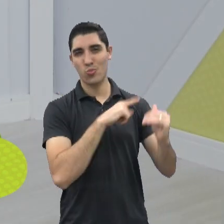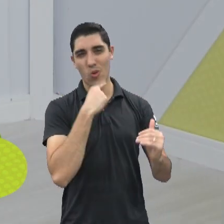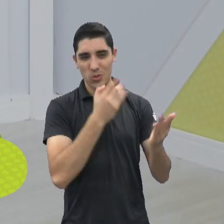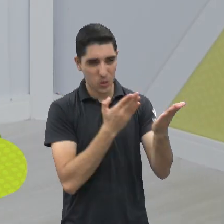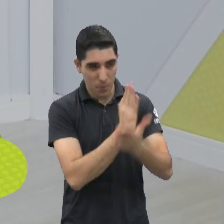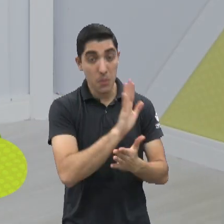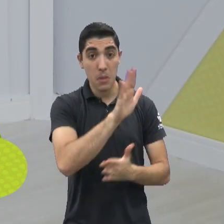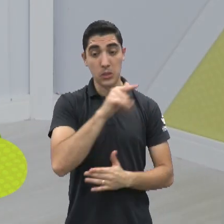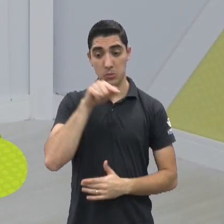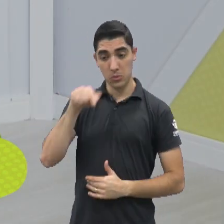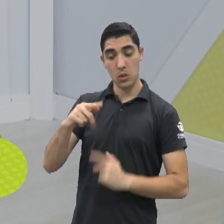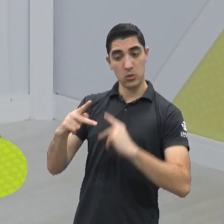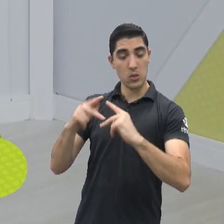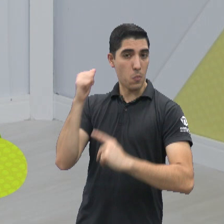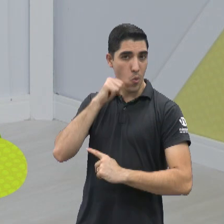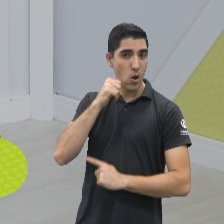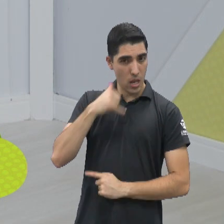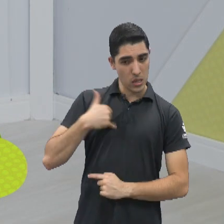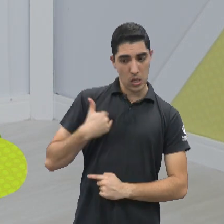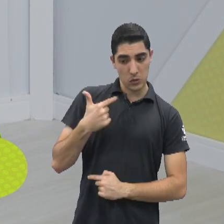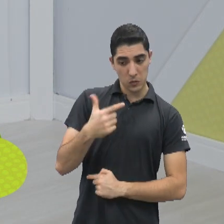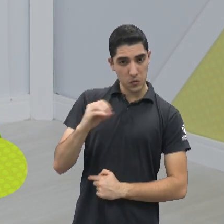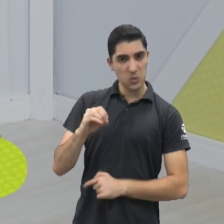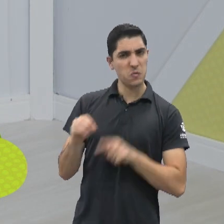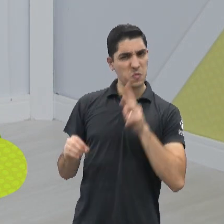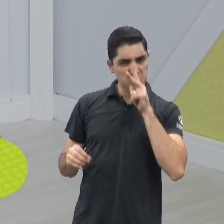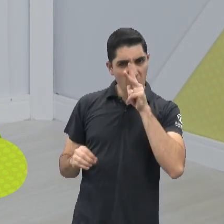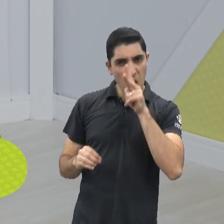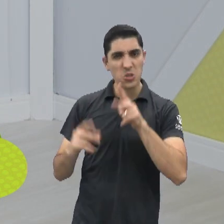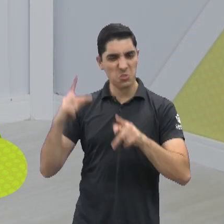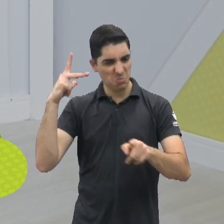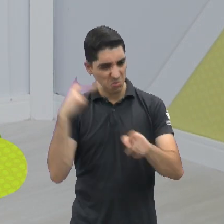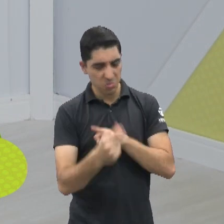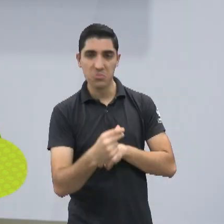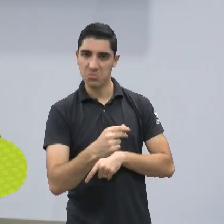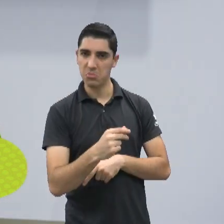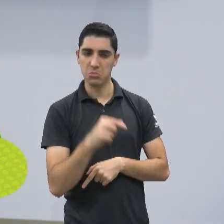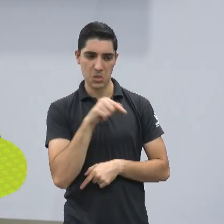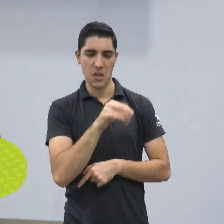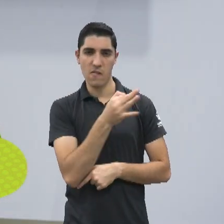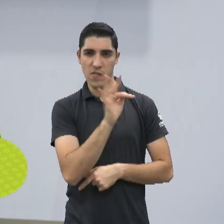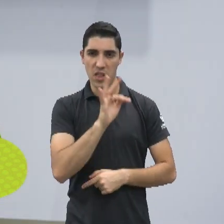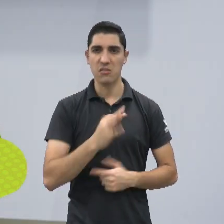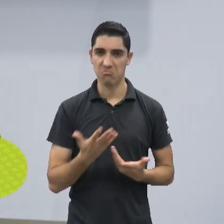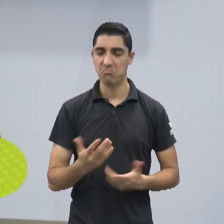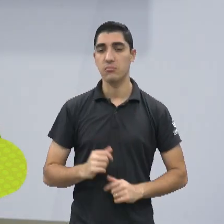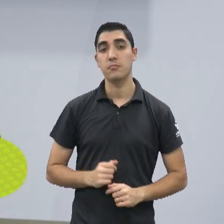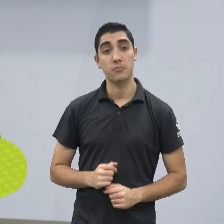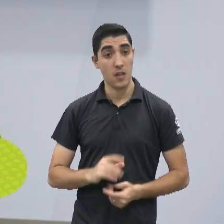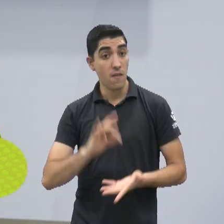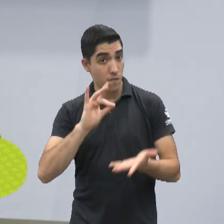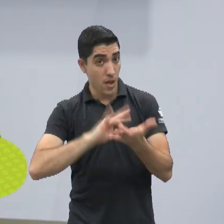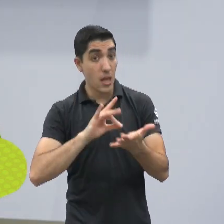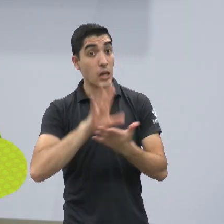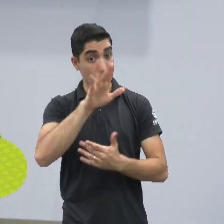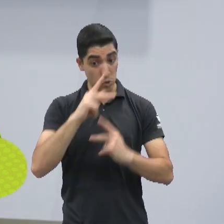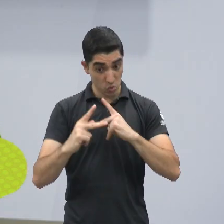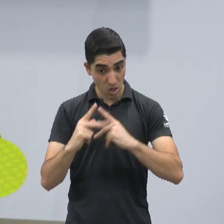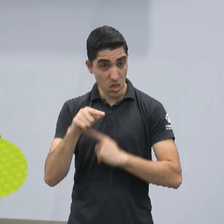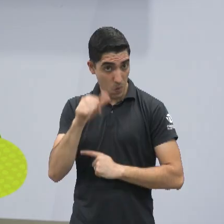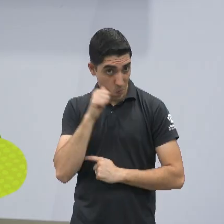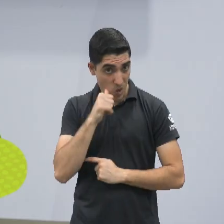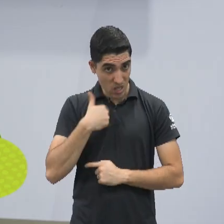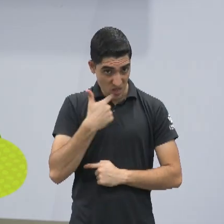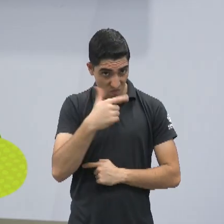é forte na categoria, atropelou Franca e passou com propriedade, né? Com certeza, e são favoritas para poder conquistar